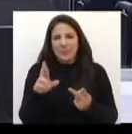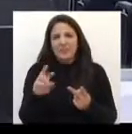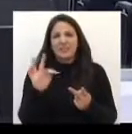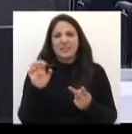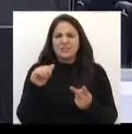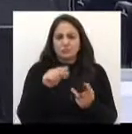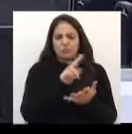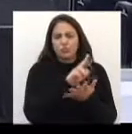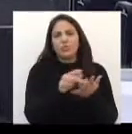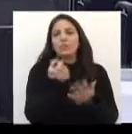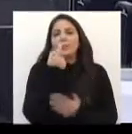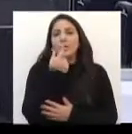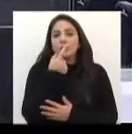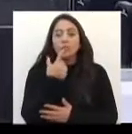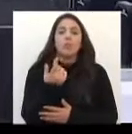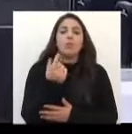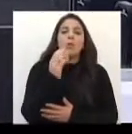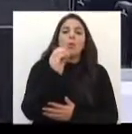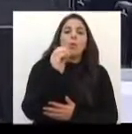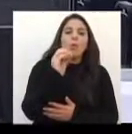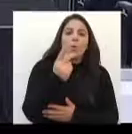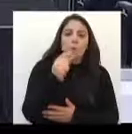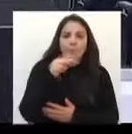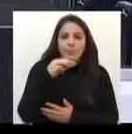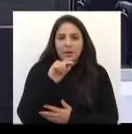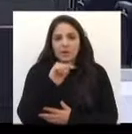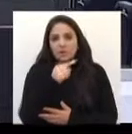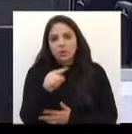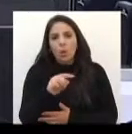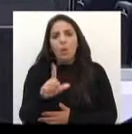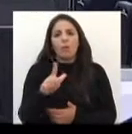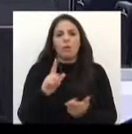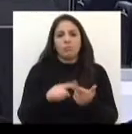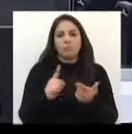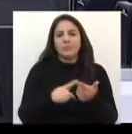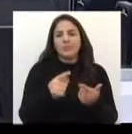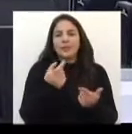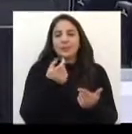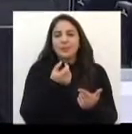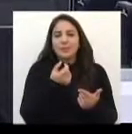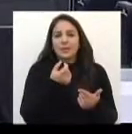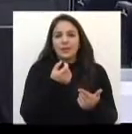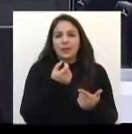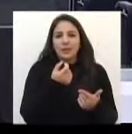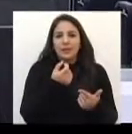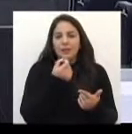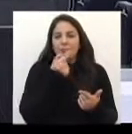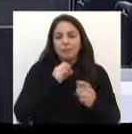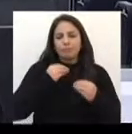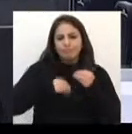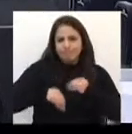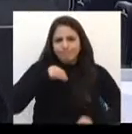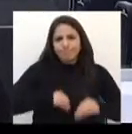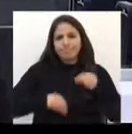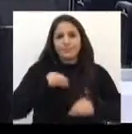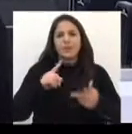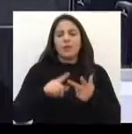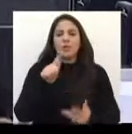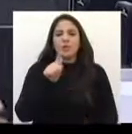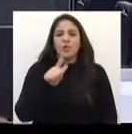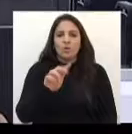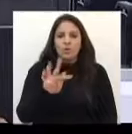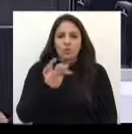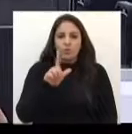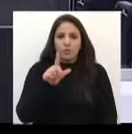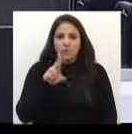outros tantos medicamentos, né? O omeprazol, remédios para depressão, fluoxetina, que todo mundo conhece.